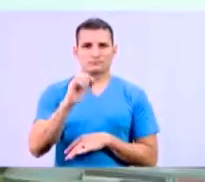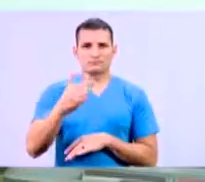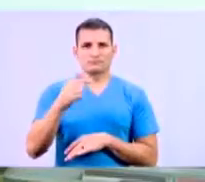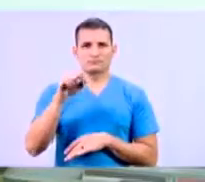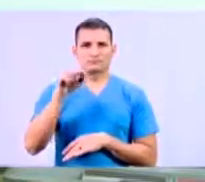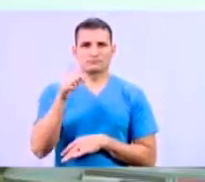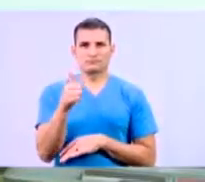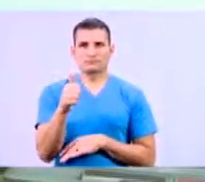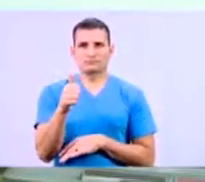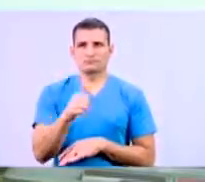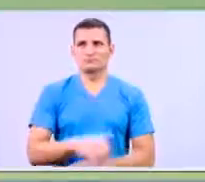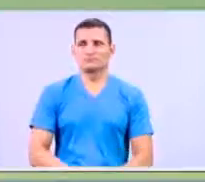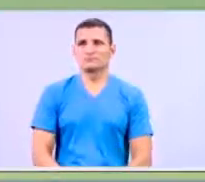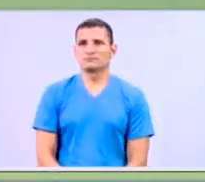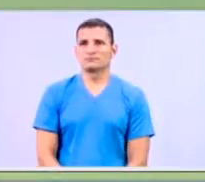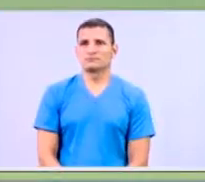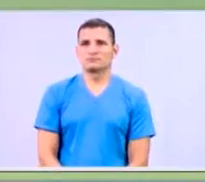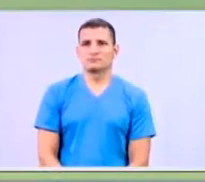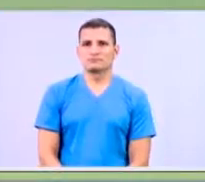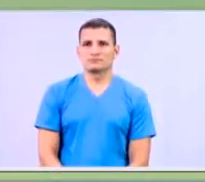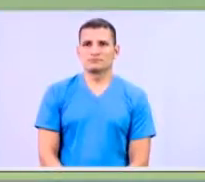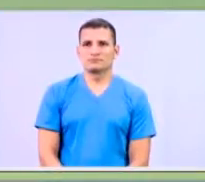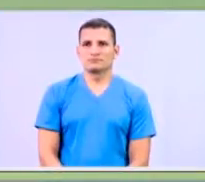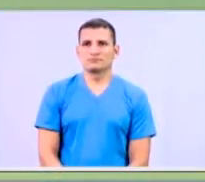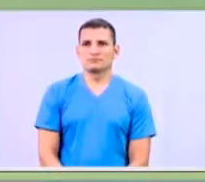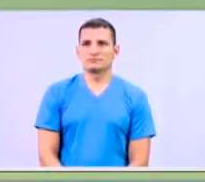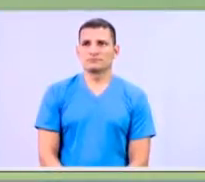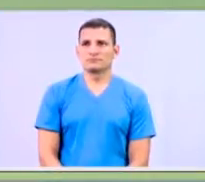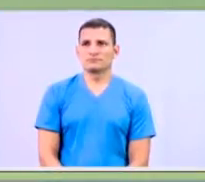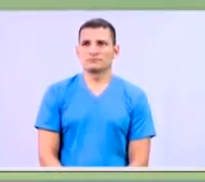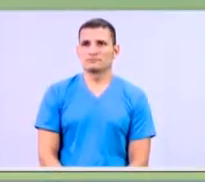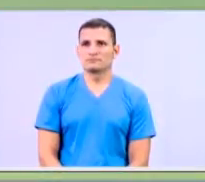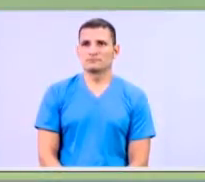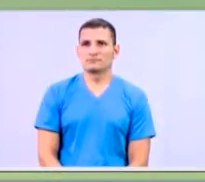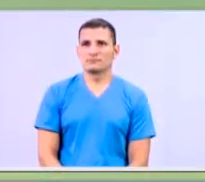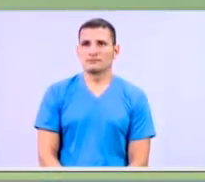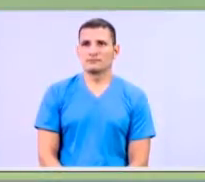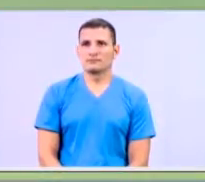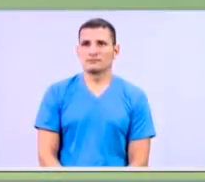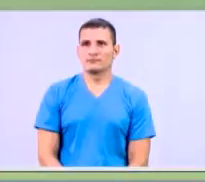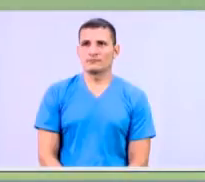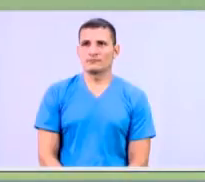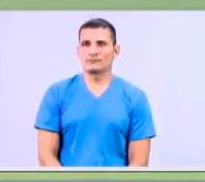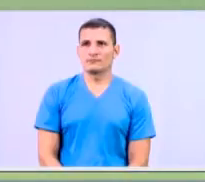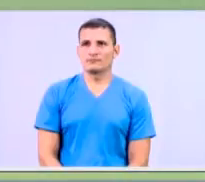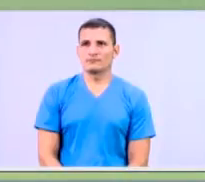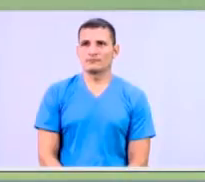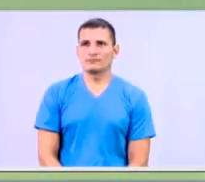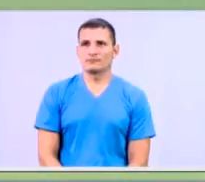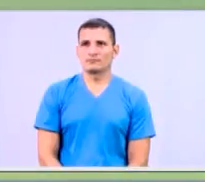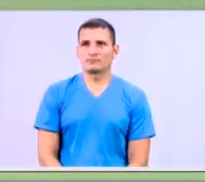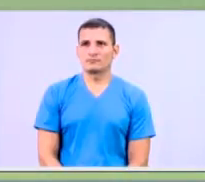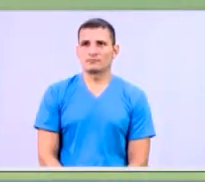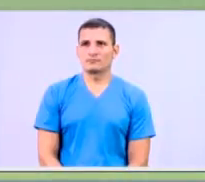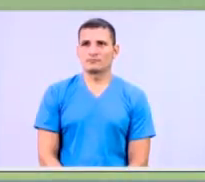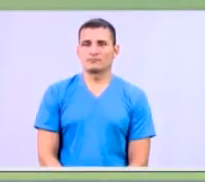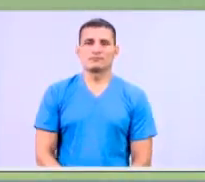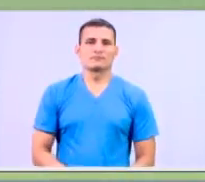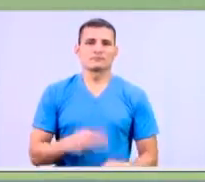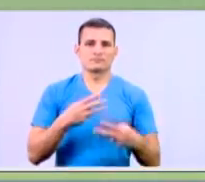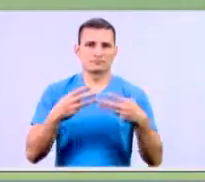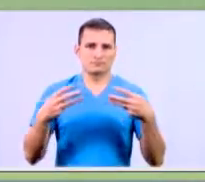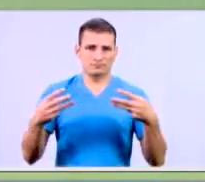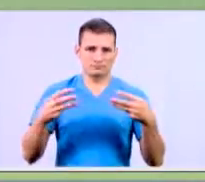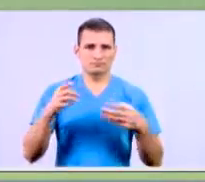802.11. Opa, vamos ver o que é? 802.11 ou então chamado também de redes